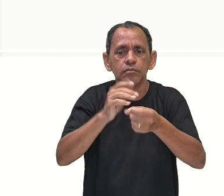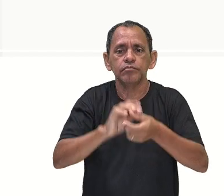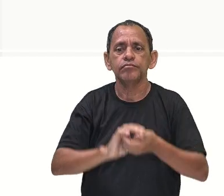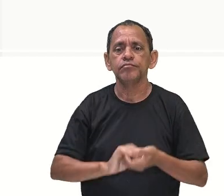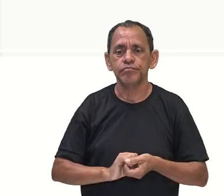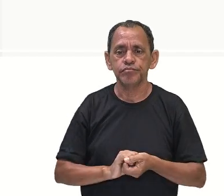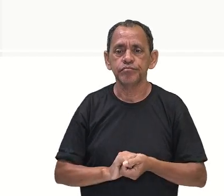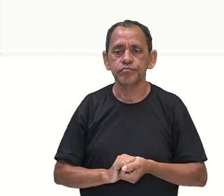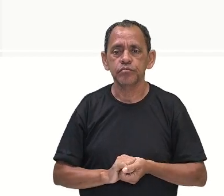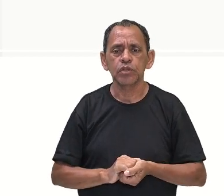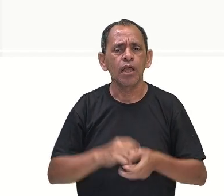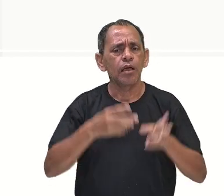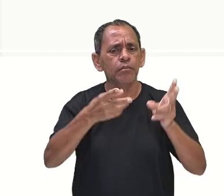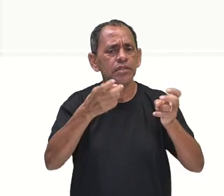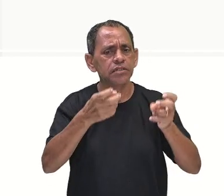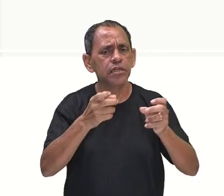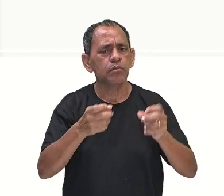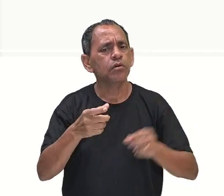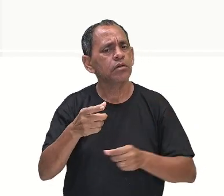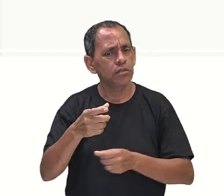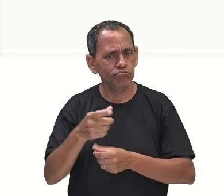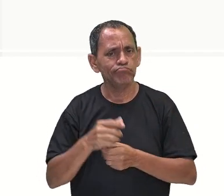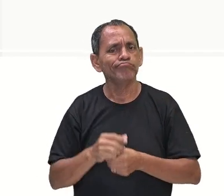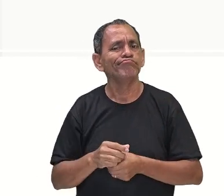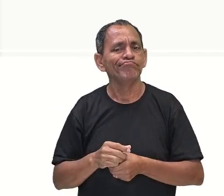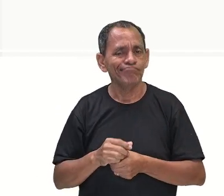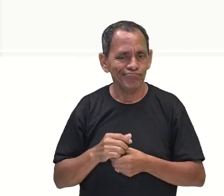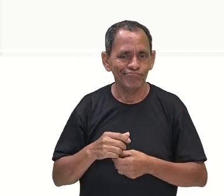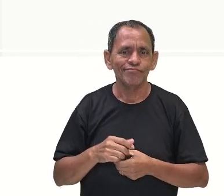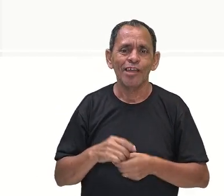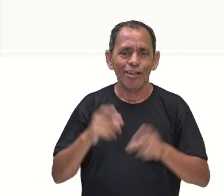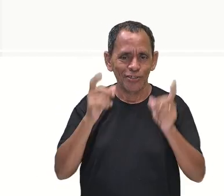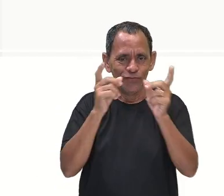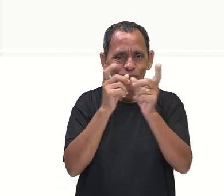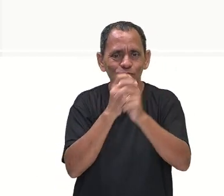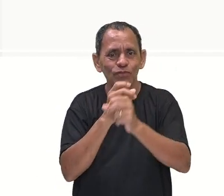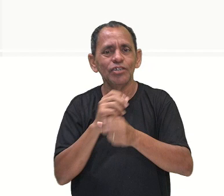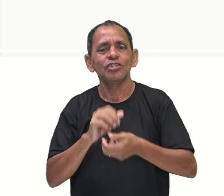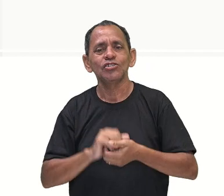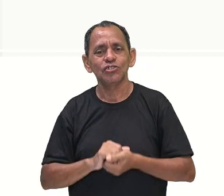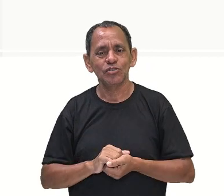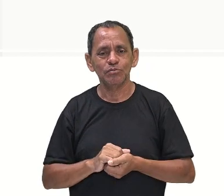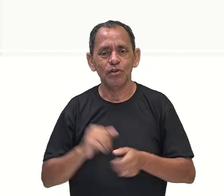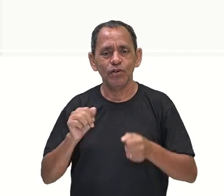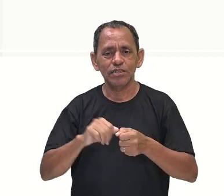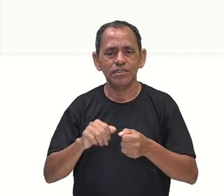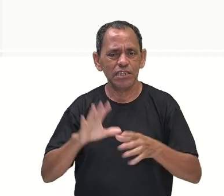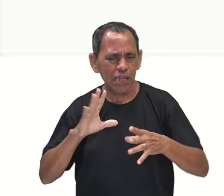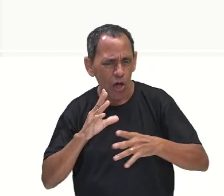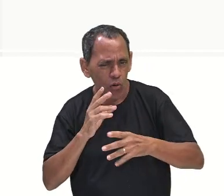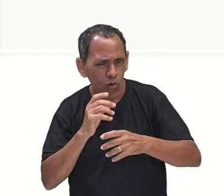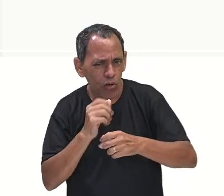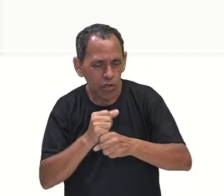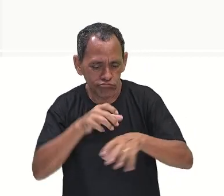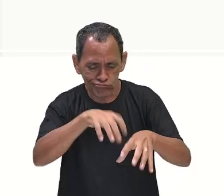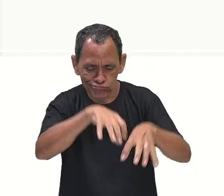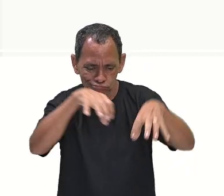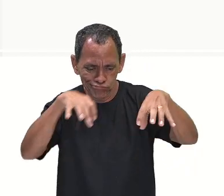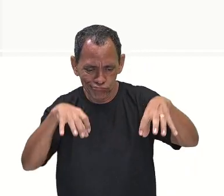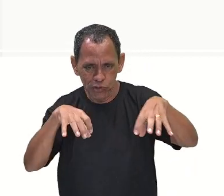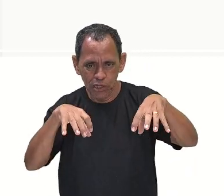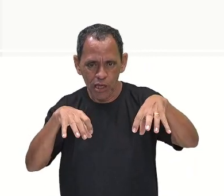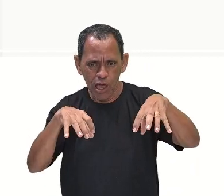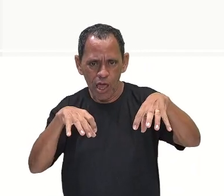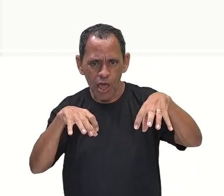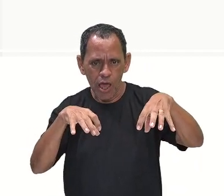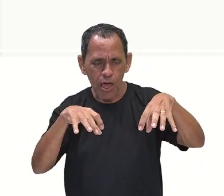né? Perceba que deu todo um trabalho, né, de realizar, calculando separadamente, né? Calculamos a área de uma base, né,